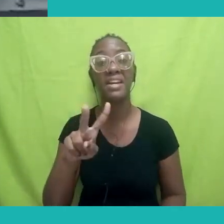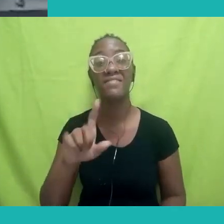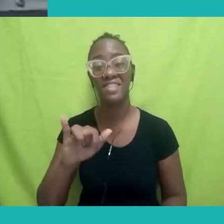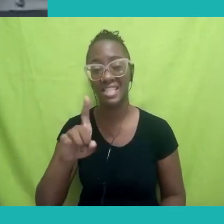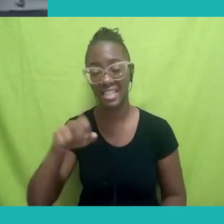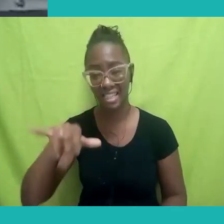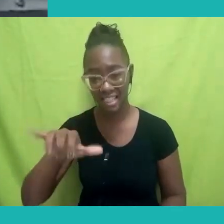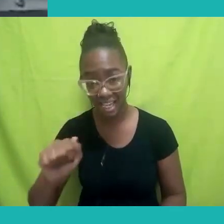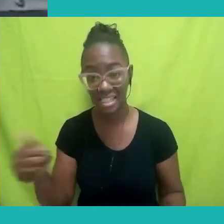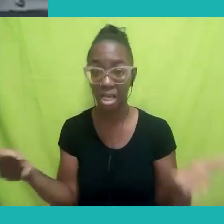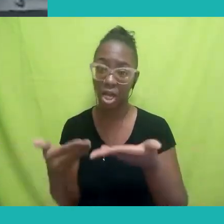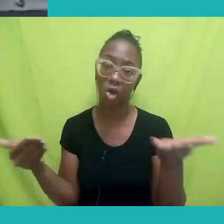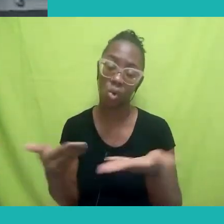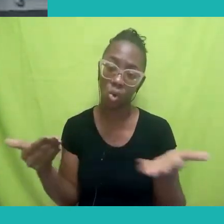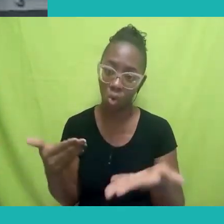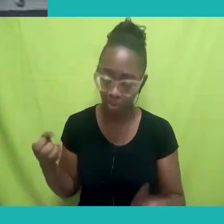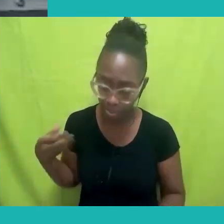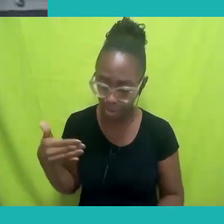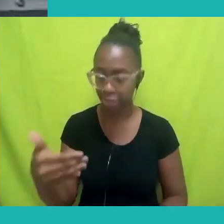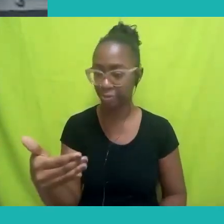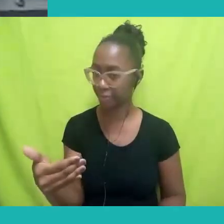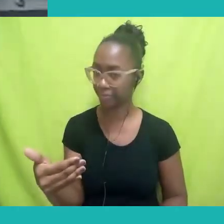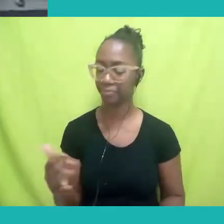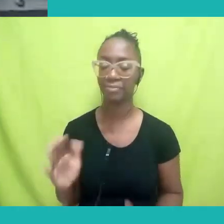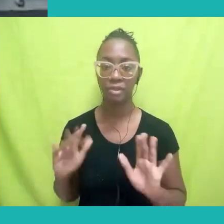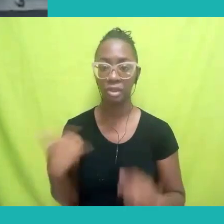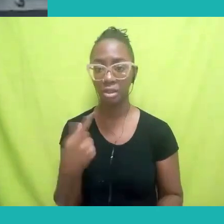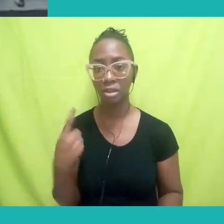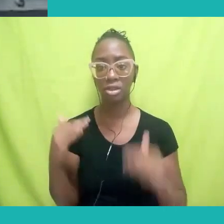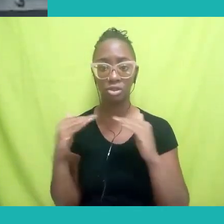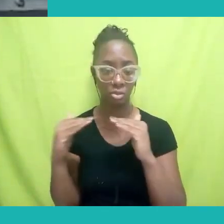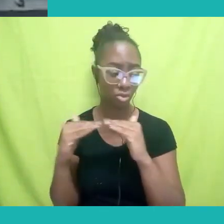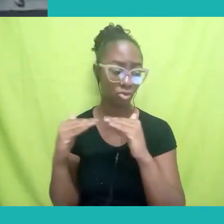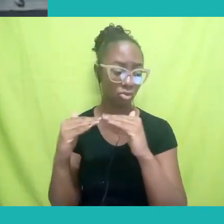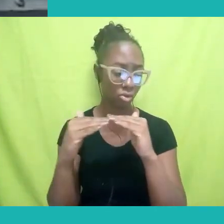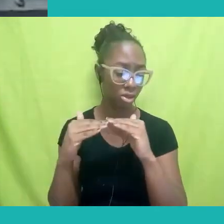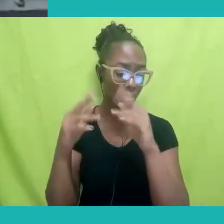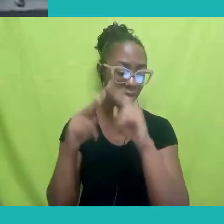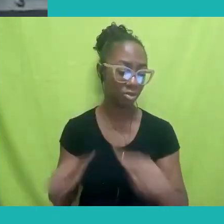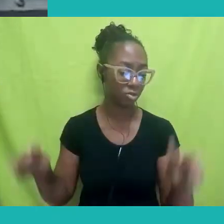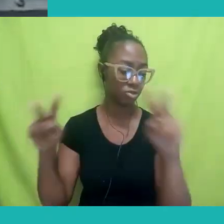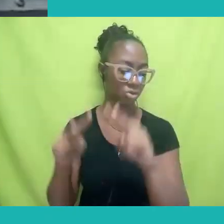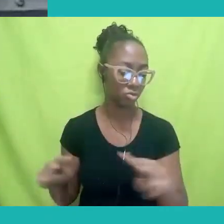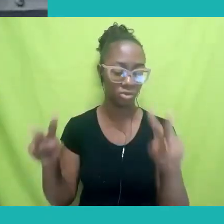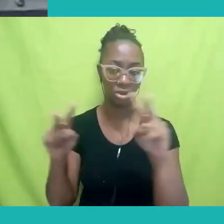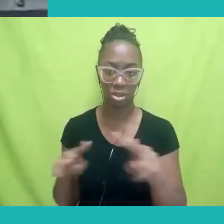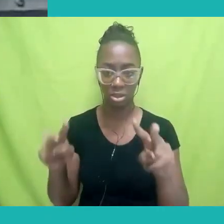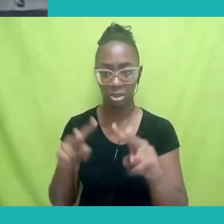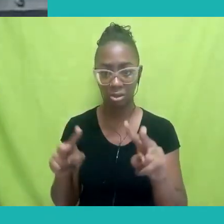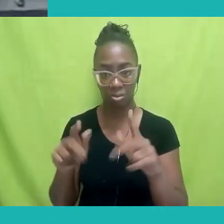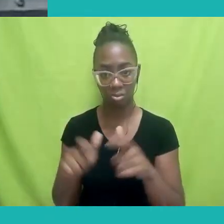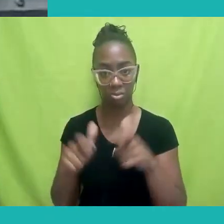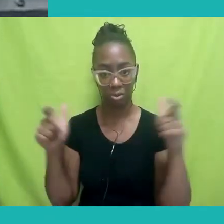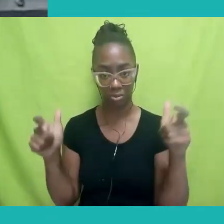Armadas, atuarialmente falando. E nós concordamos com essa visão majoritária. E